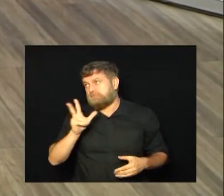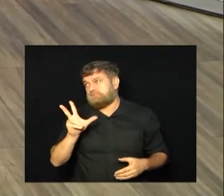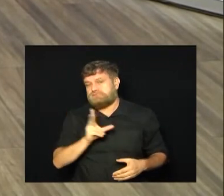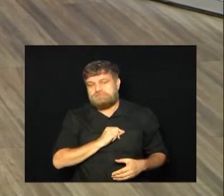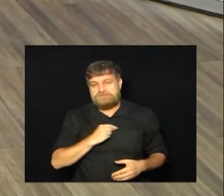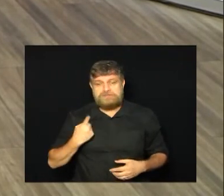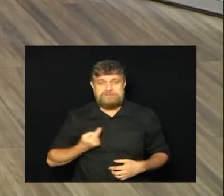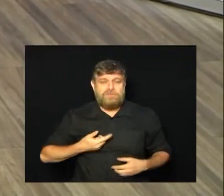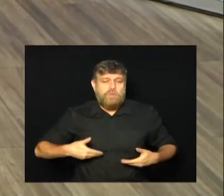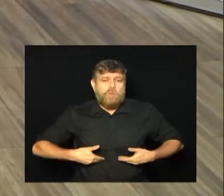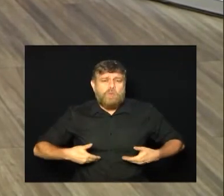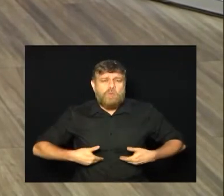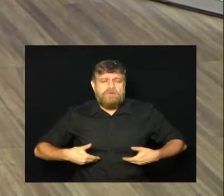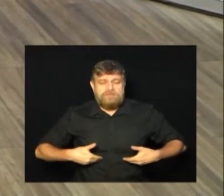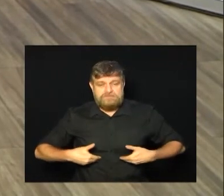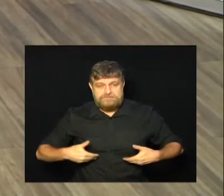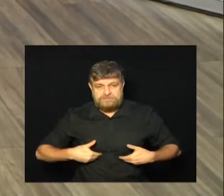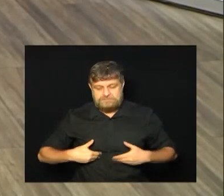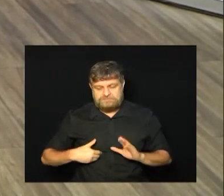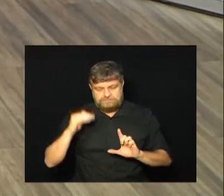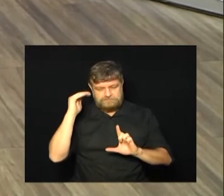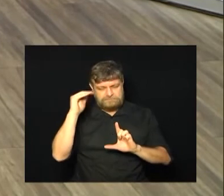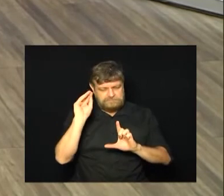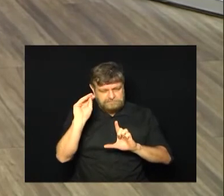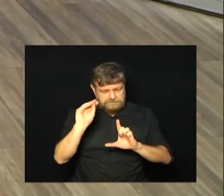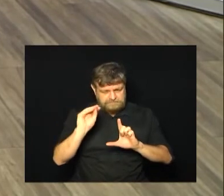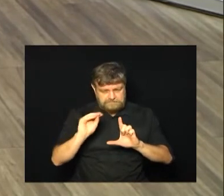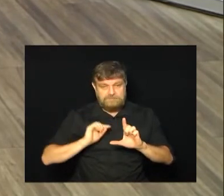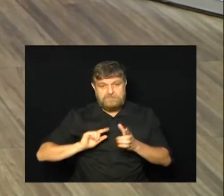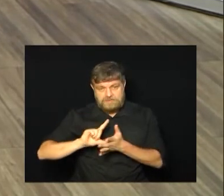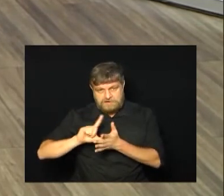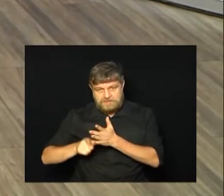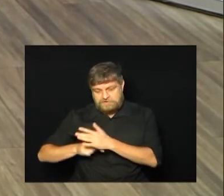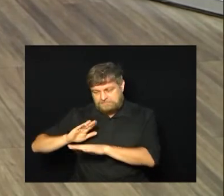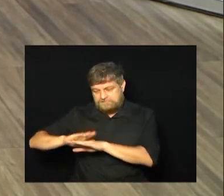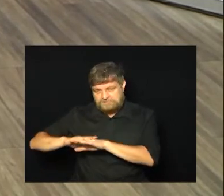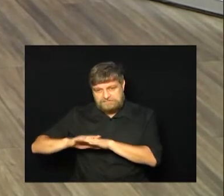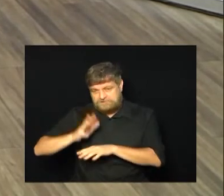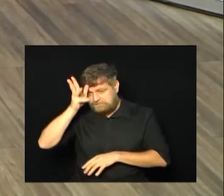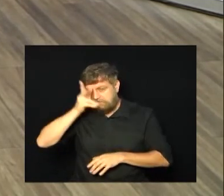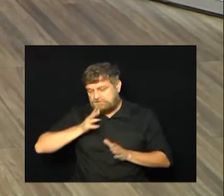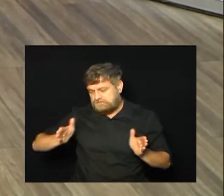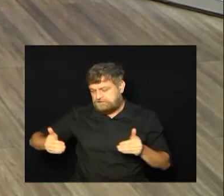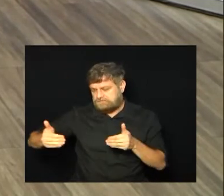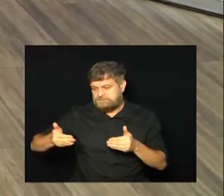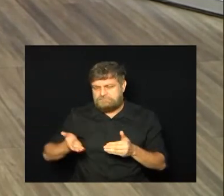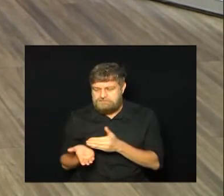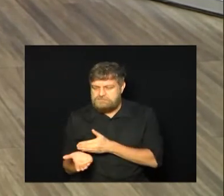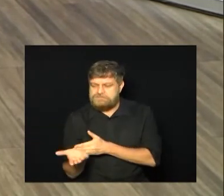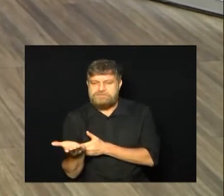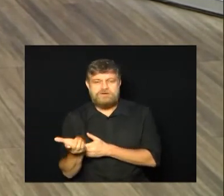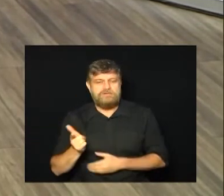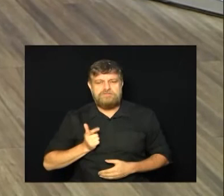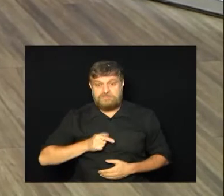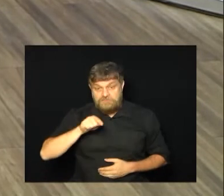aqui não almoçamos, mas passo a passo anotado, depois a gente vai reproduzir esse fricassê de frango, viu? A você aí de casa,